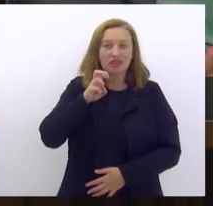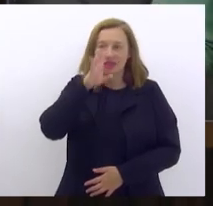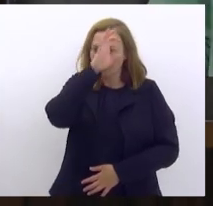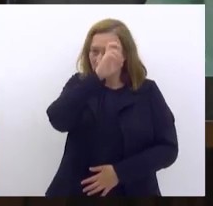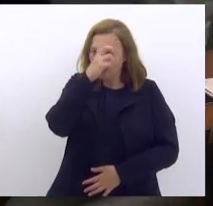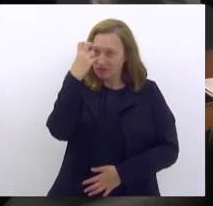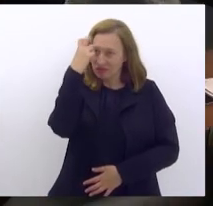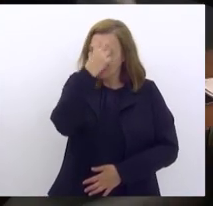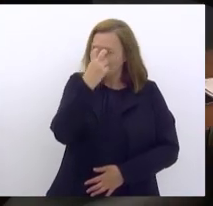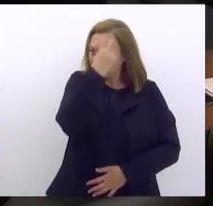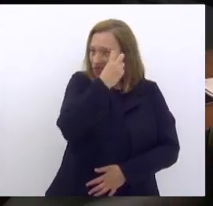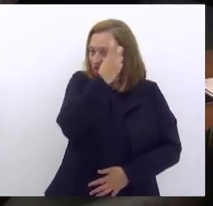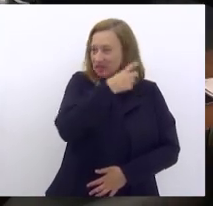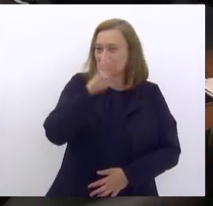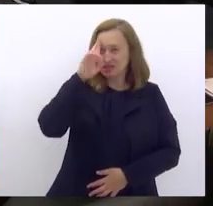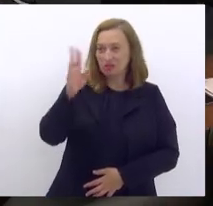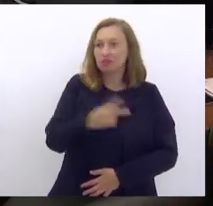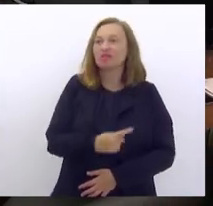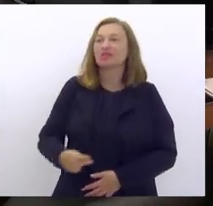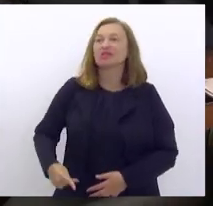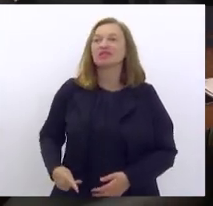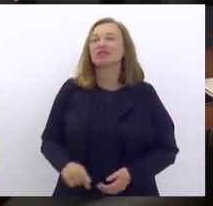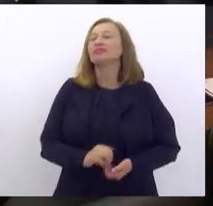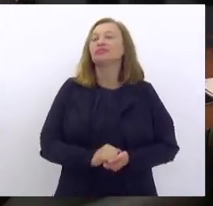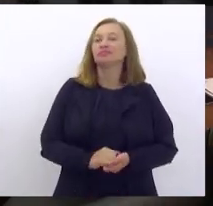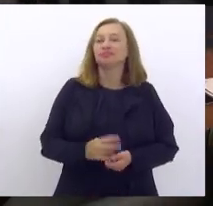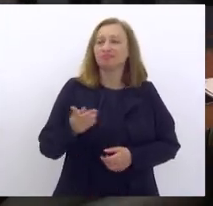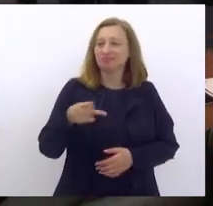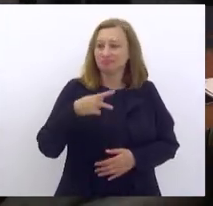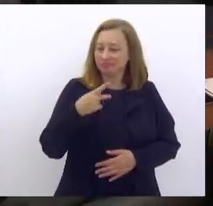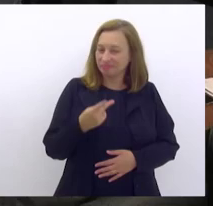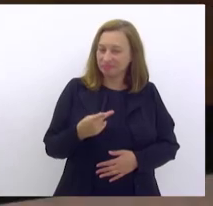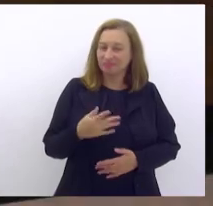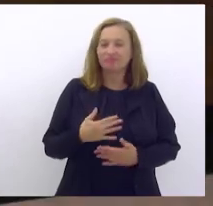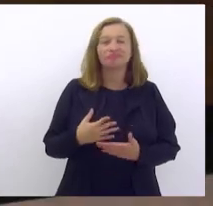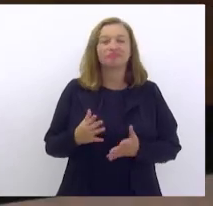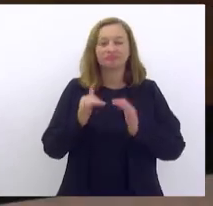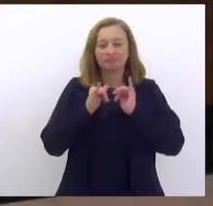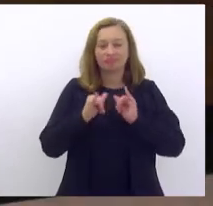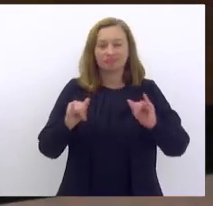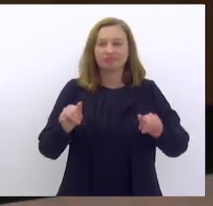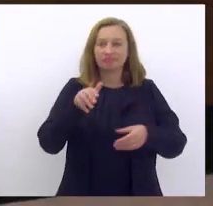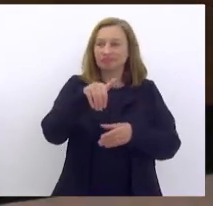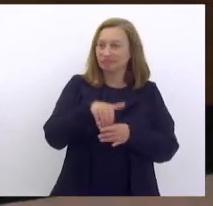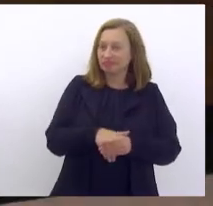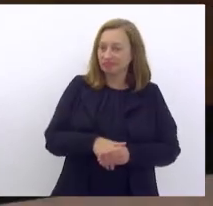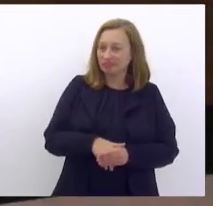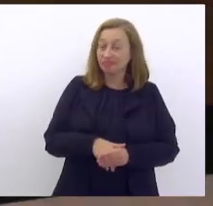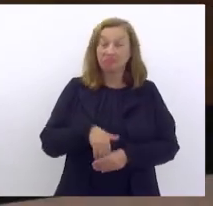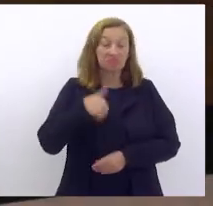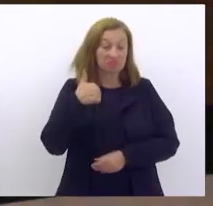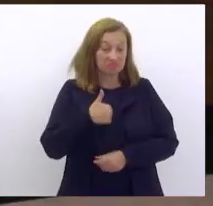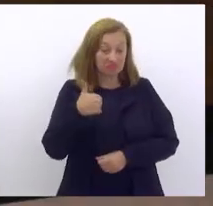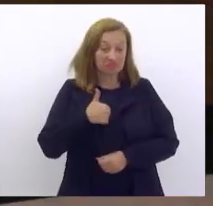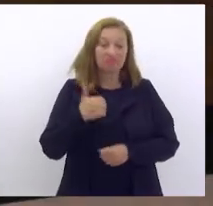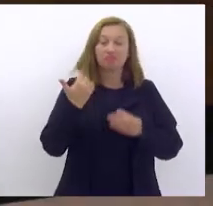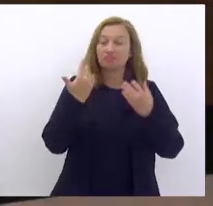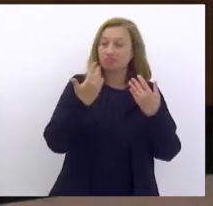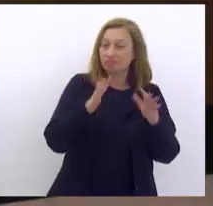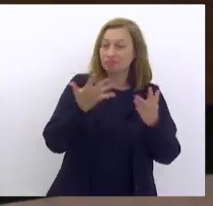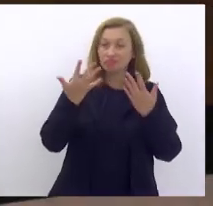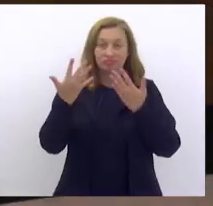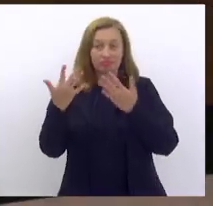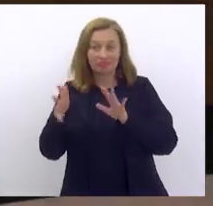Lima. Presidente, para fazer aqui também a minha declaração de voto. Em primeiro lugar,